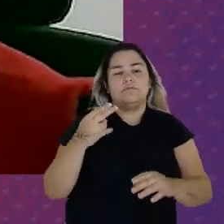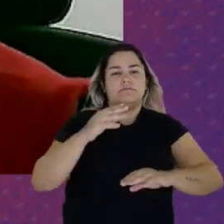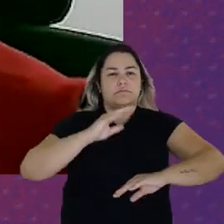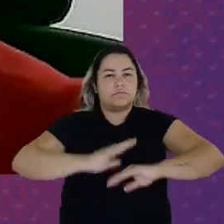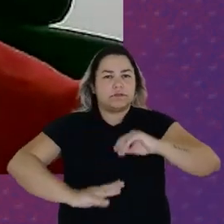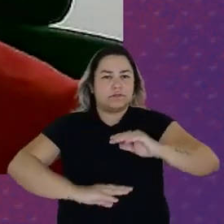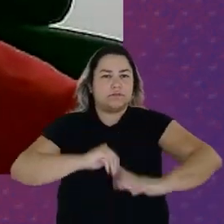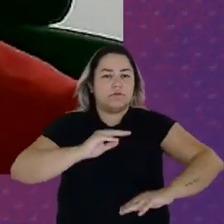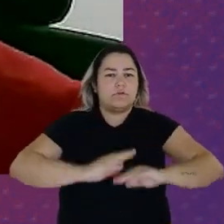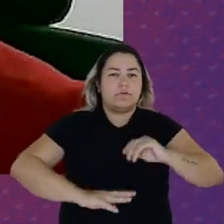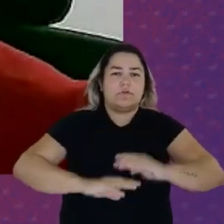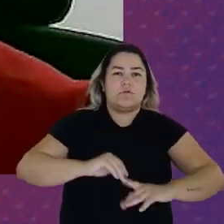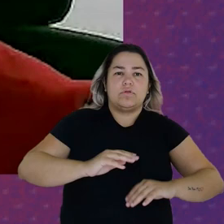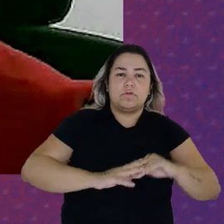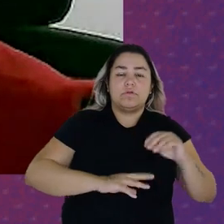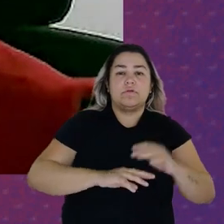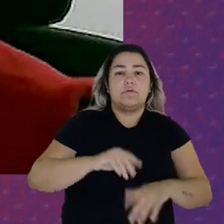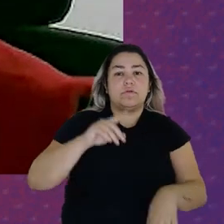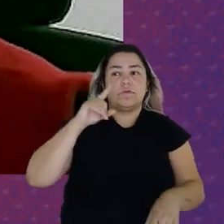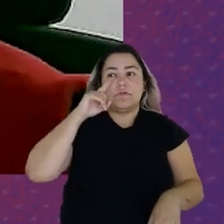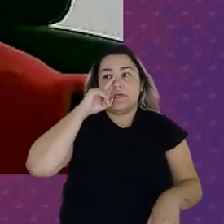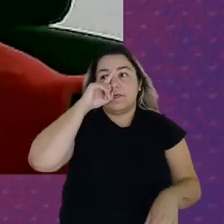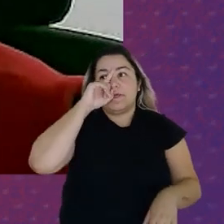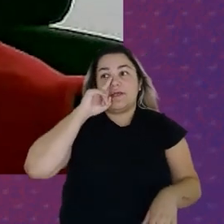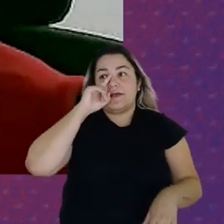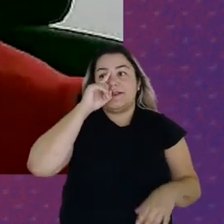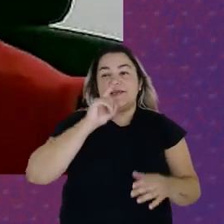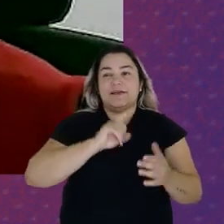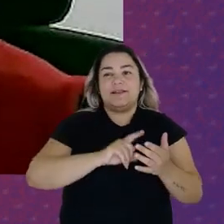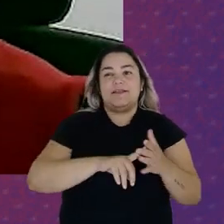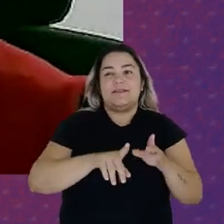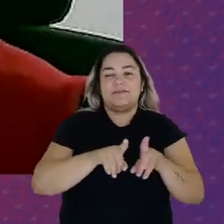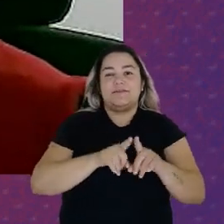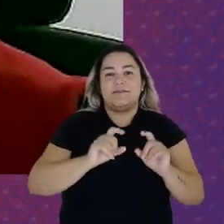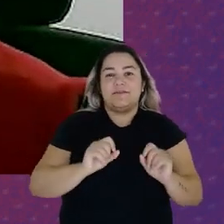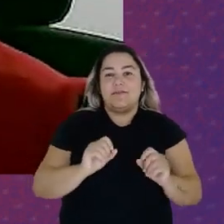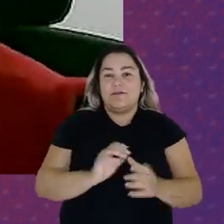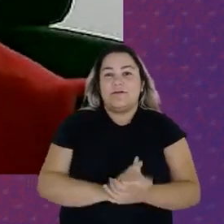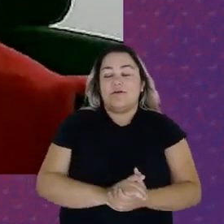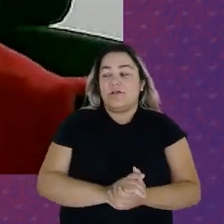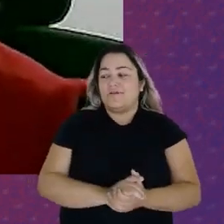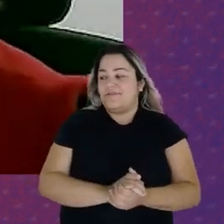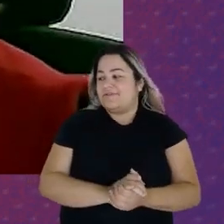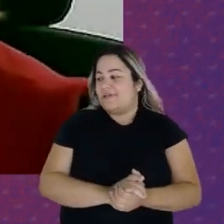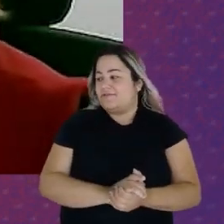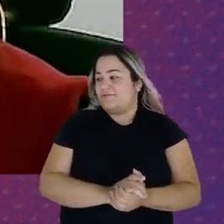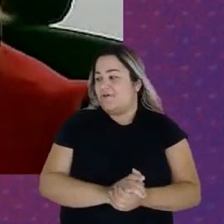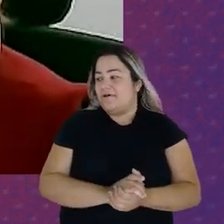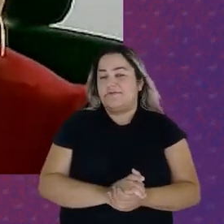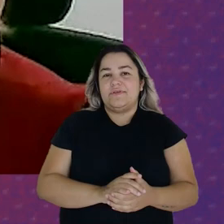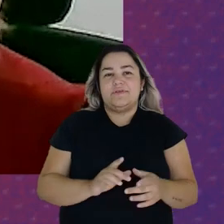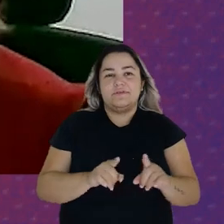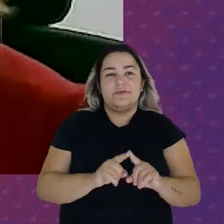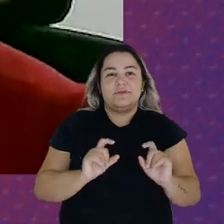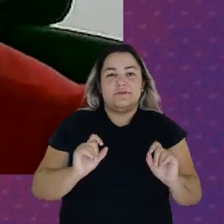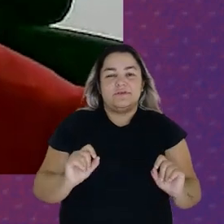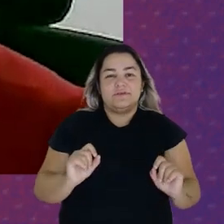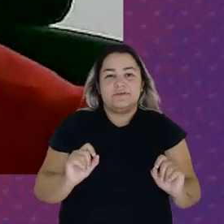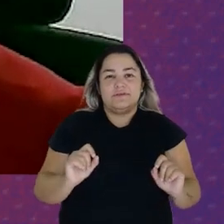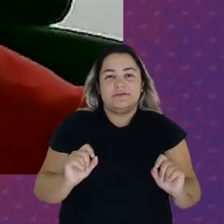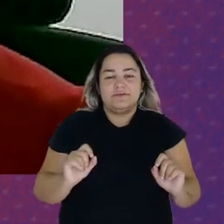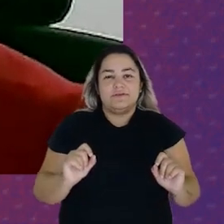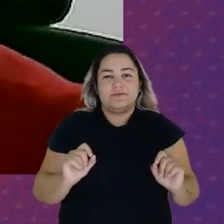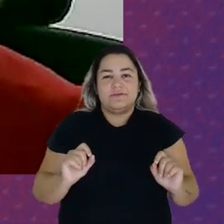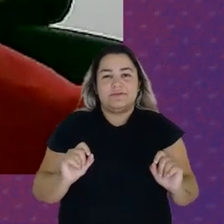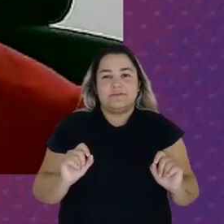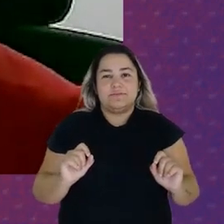situação muito, muito grave, onde nós estamos hoje sofrendo e lutando contra a